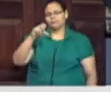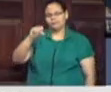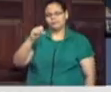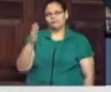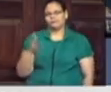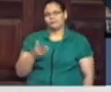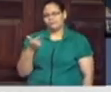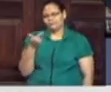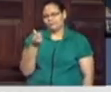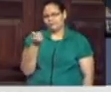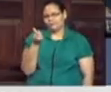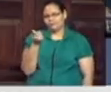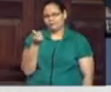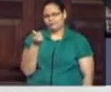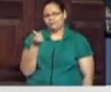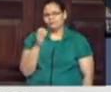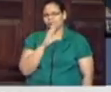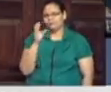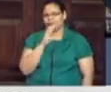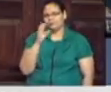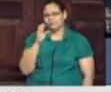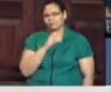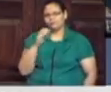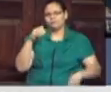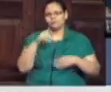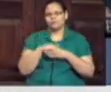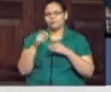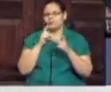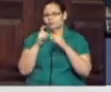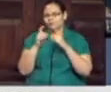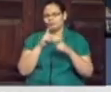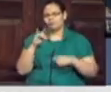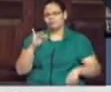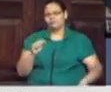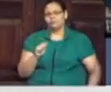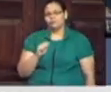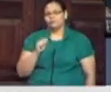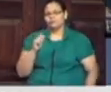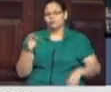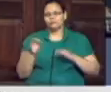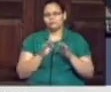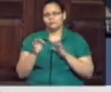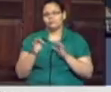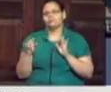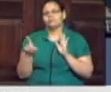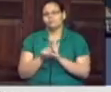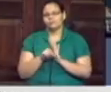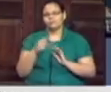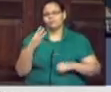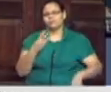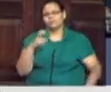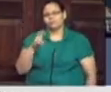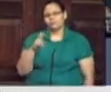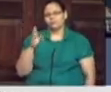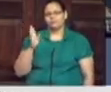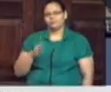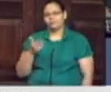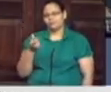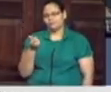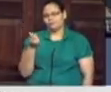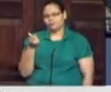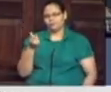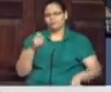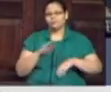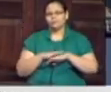2016. Em regime de urgência, em votação e discussão única, projeto de lei complementar número 35 de 2016, de autoria do